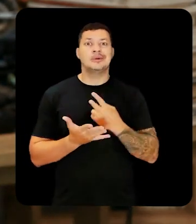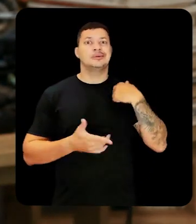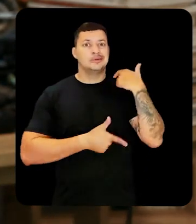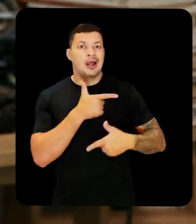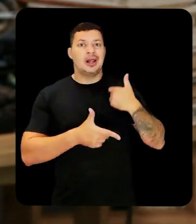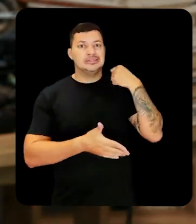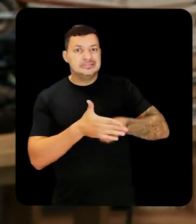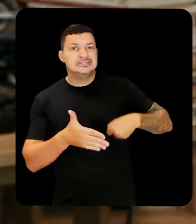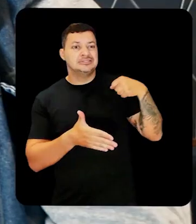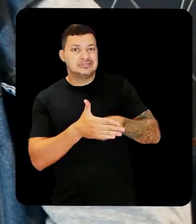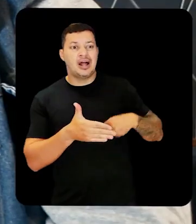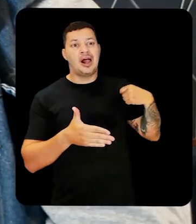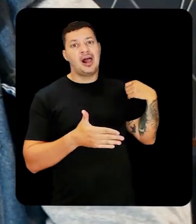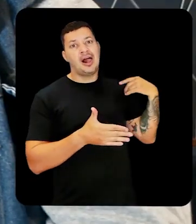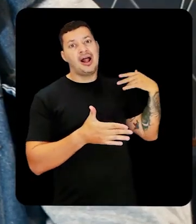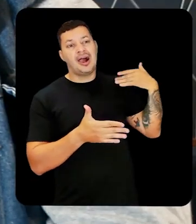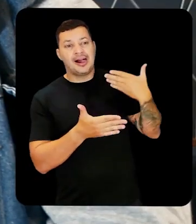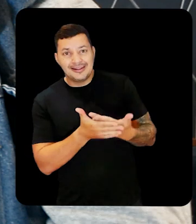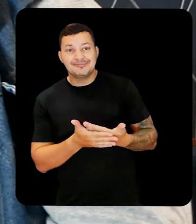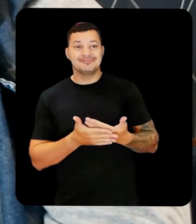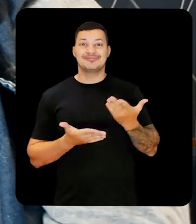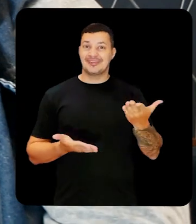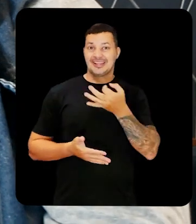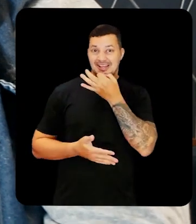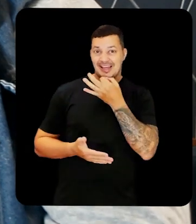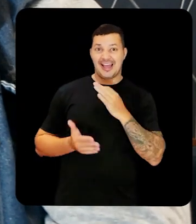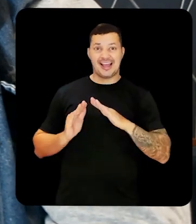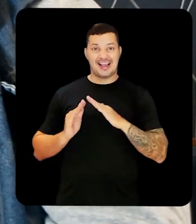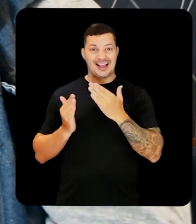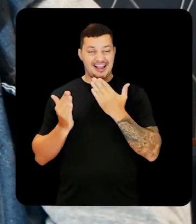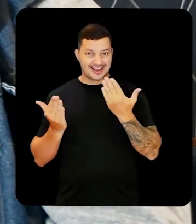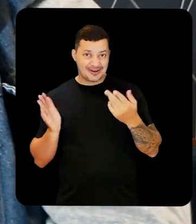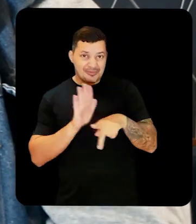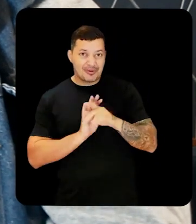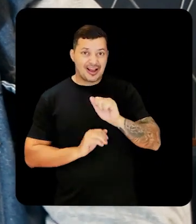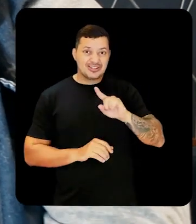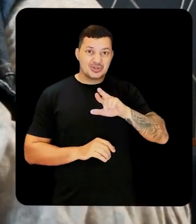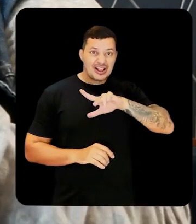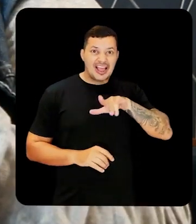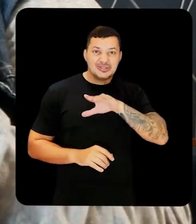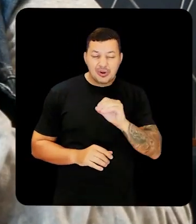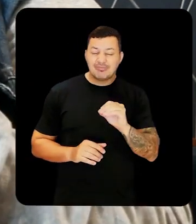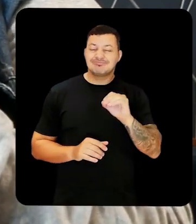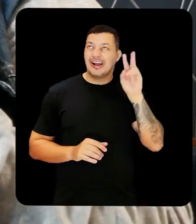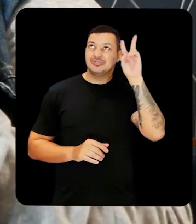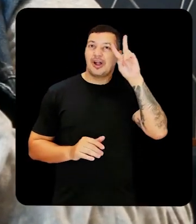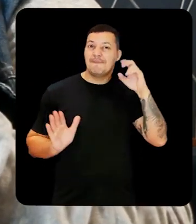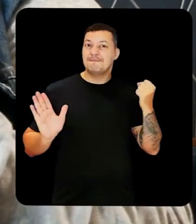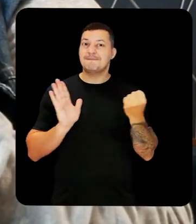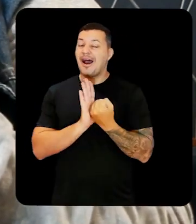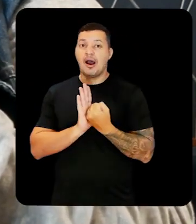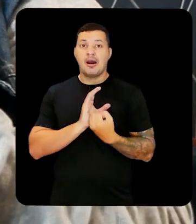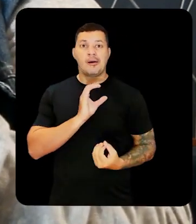esforço e muita luta. Falar desse da Academia do Azulejo remete mesmo à minha história, porque ela veio surgir